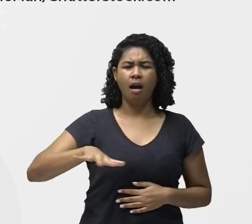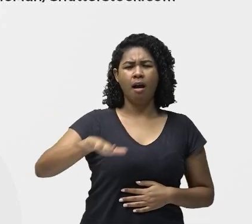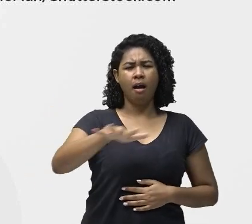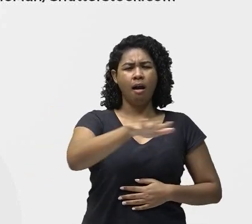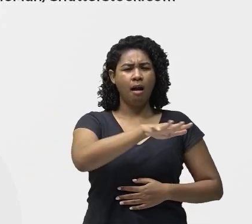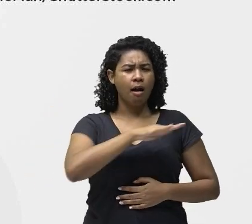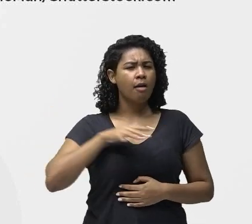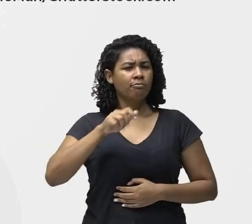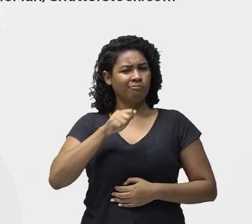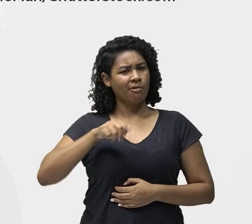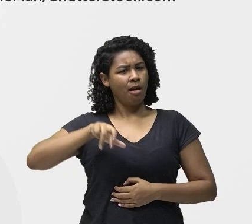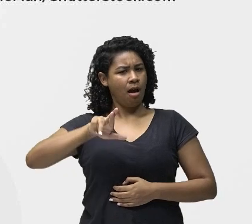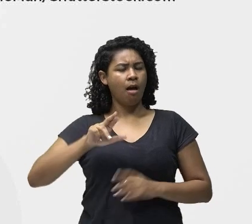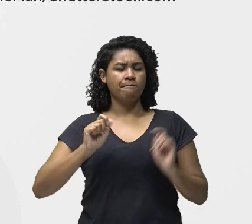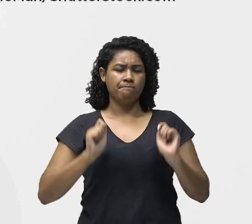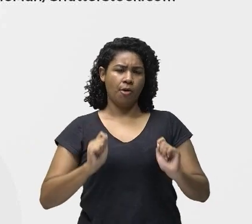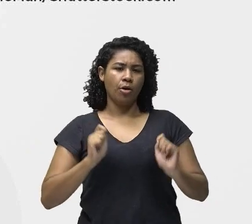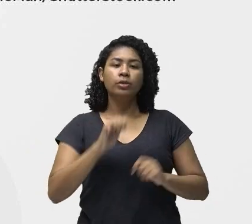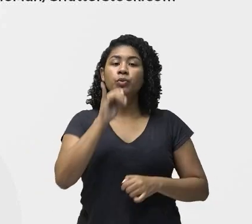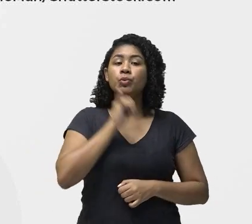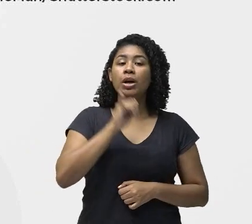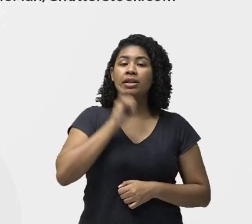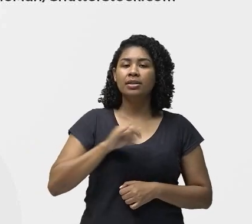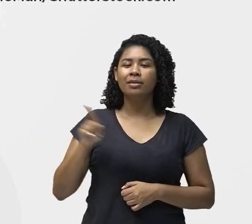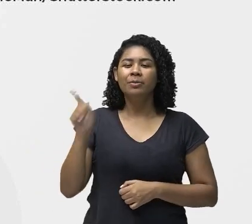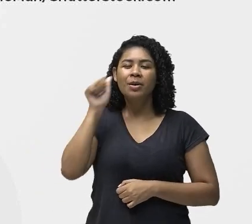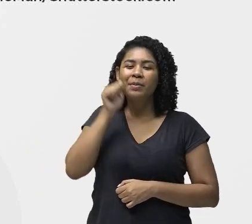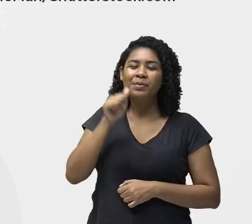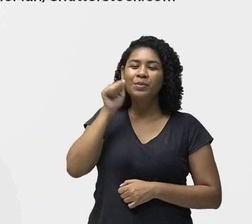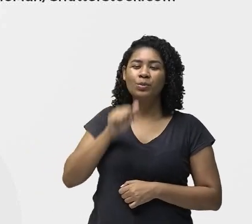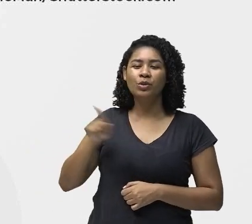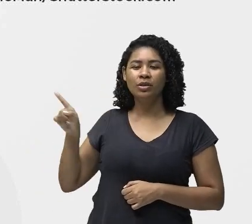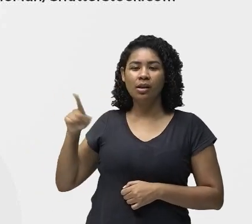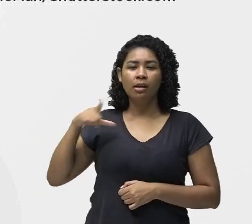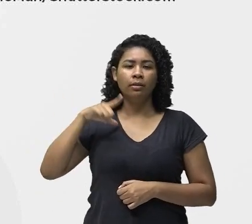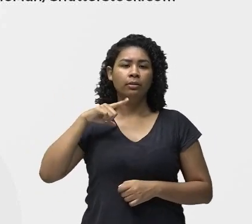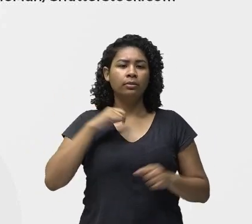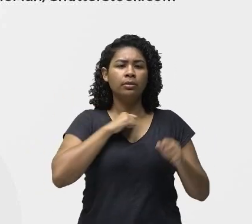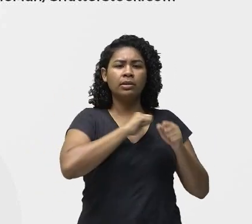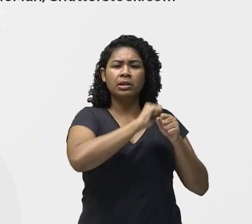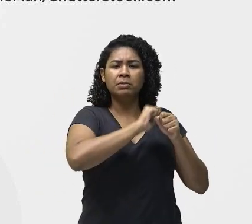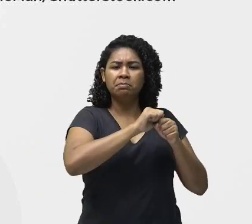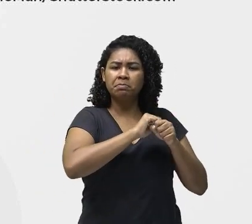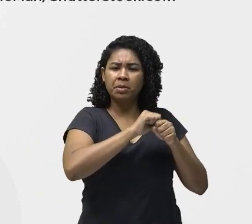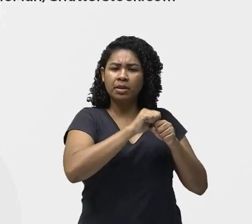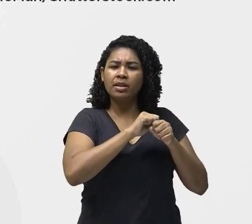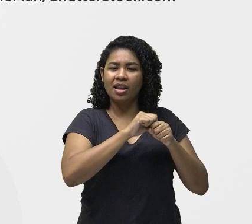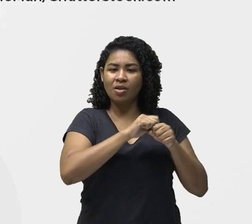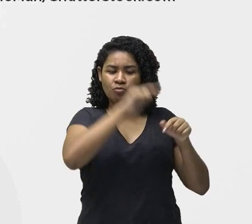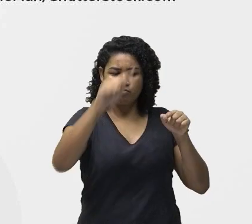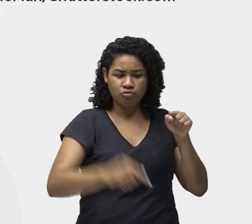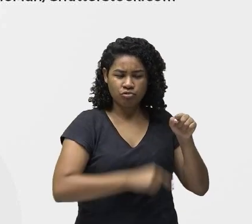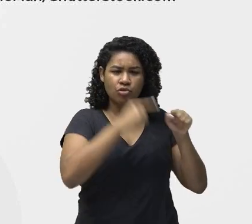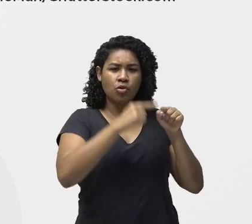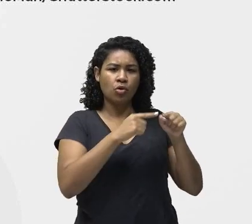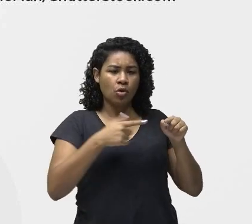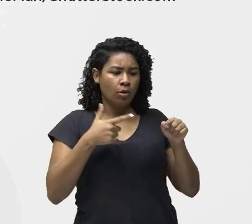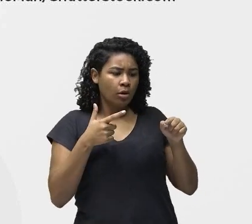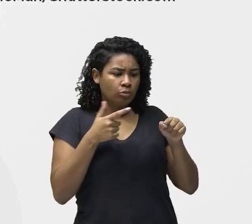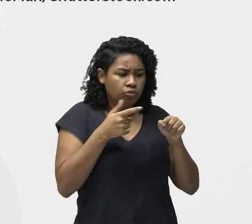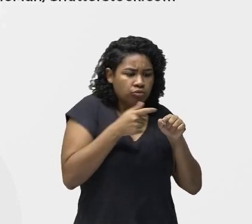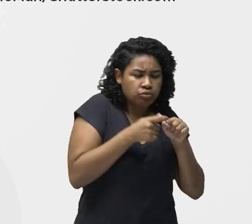exemplo disso, a gente tem aí uma mulher enchendo um pneu. Isso é